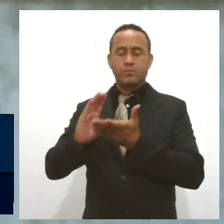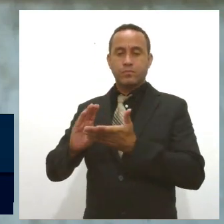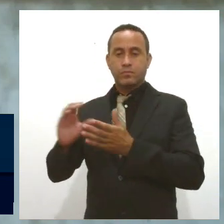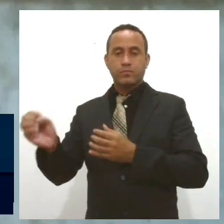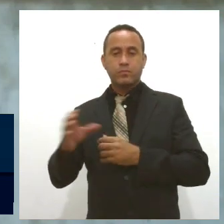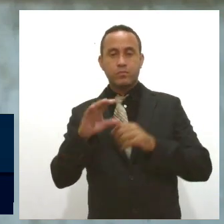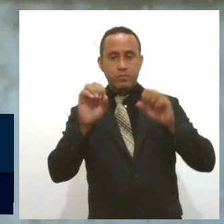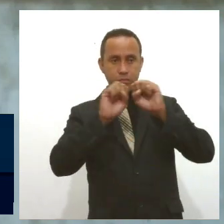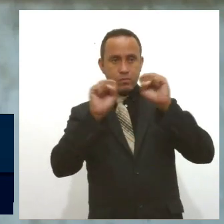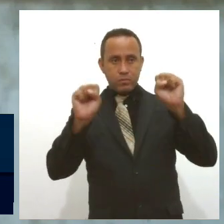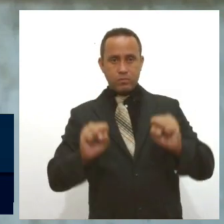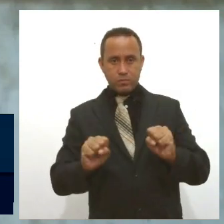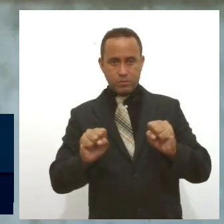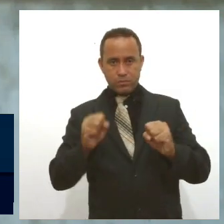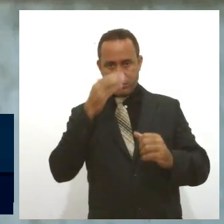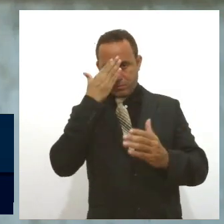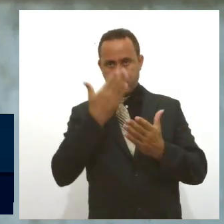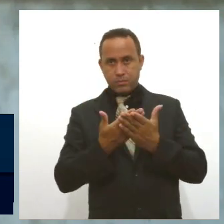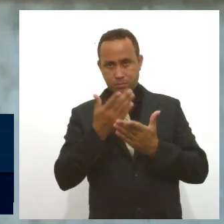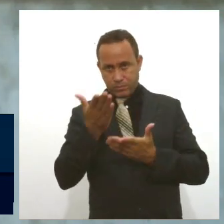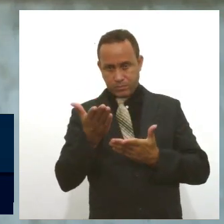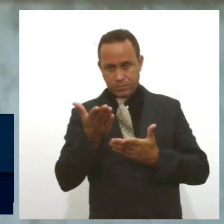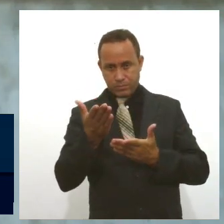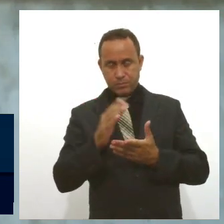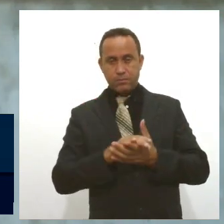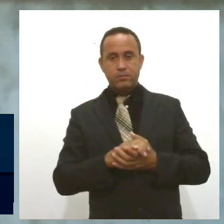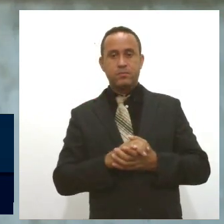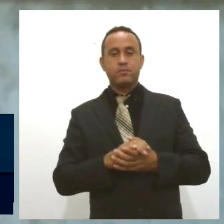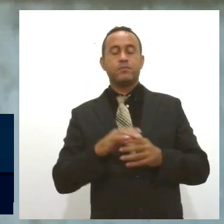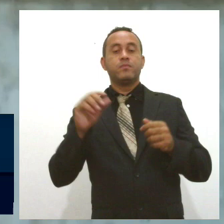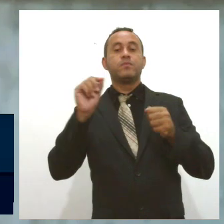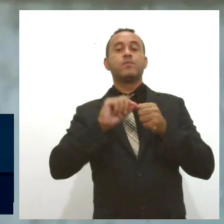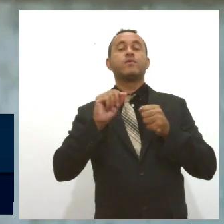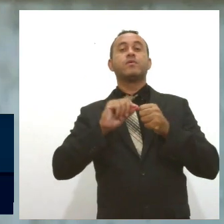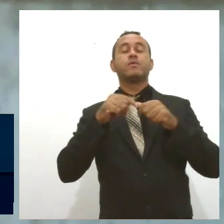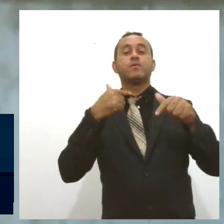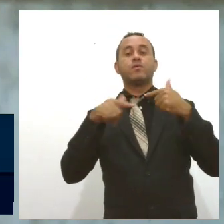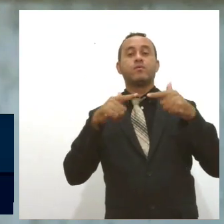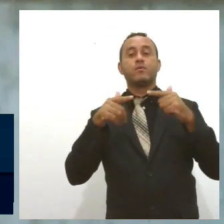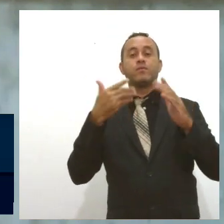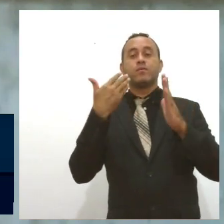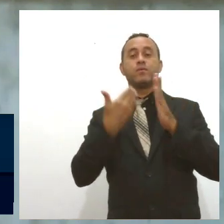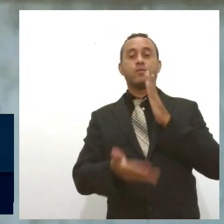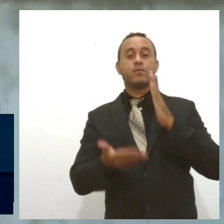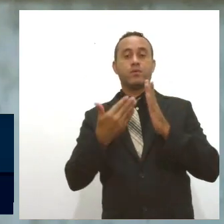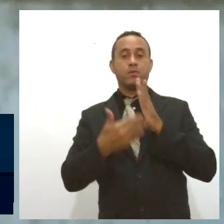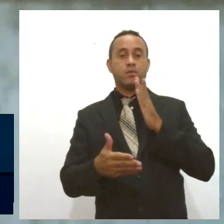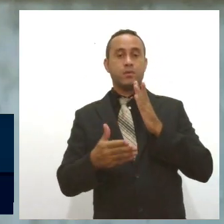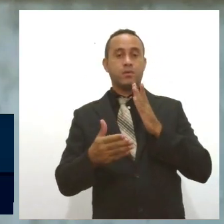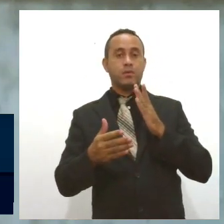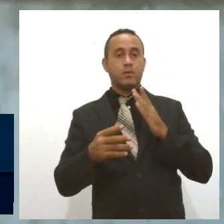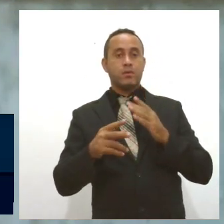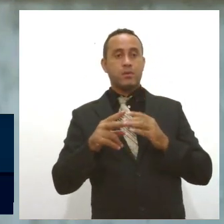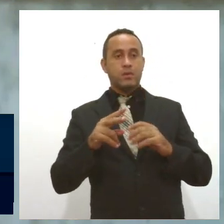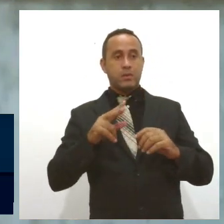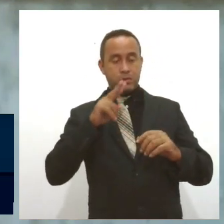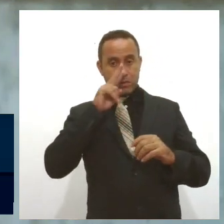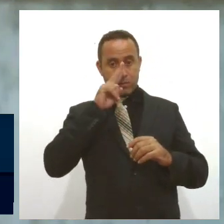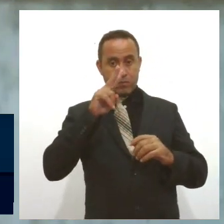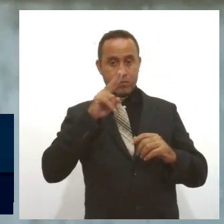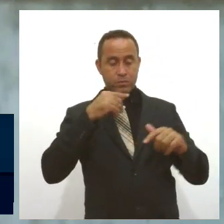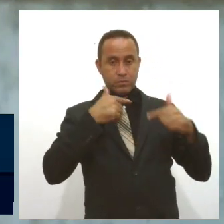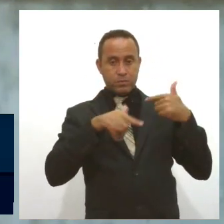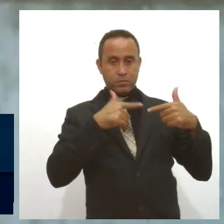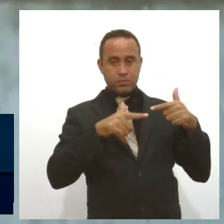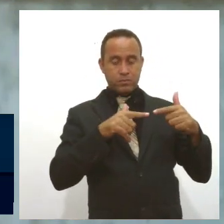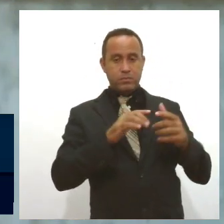sistema. Concorda comigo? Então, esse é um trabalho que precisa ser feito de redução de perda. Essa eficiência, se a gente for pegar, é lógico